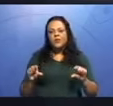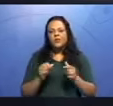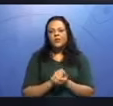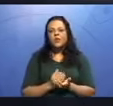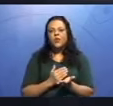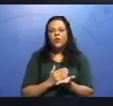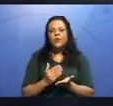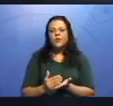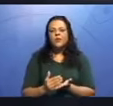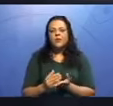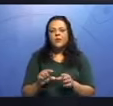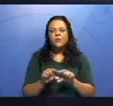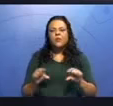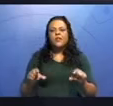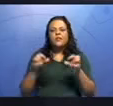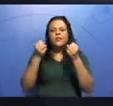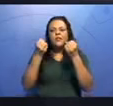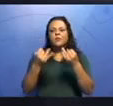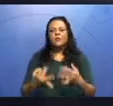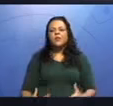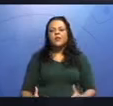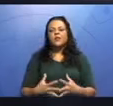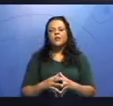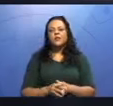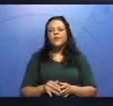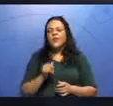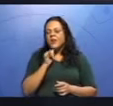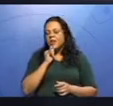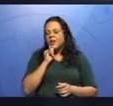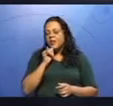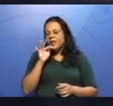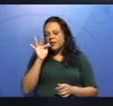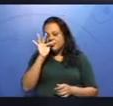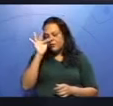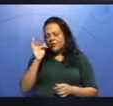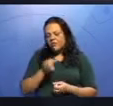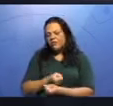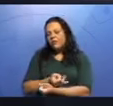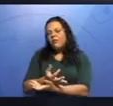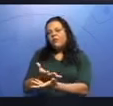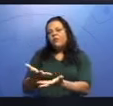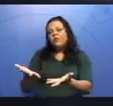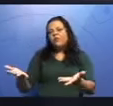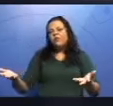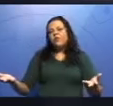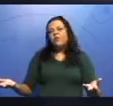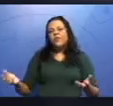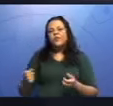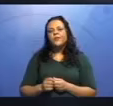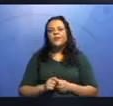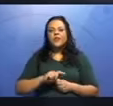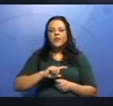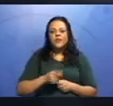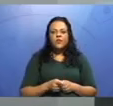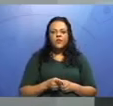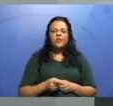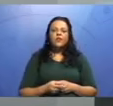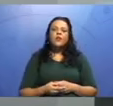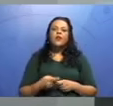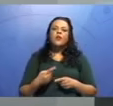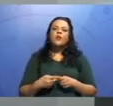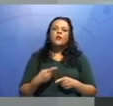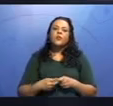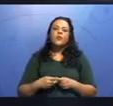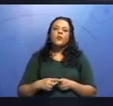conjunção explicativa. Os jardins florescem. Vírgula. Pois é primavera.